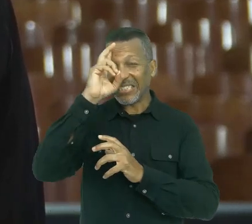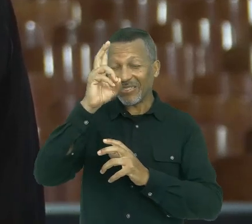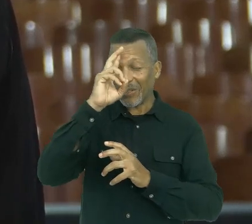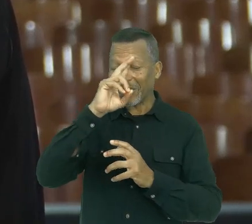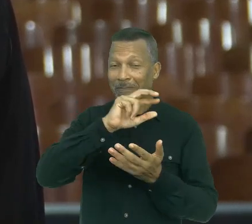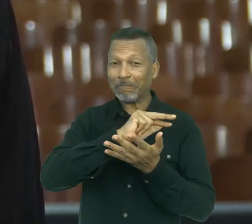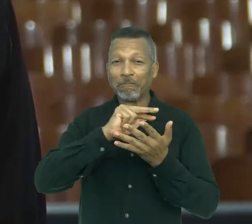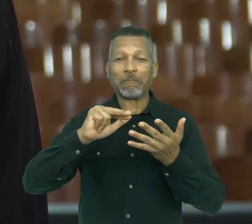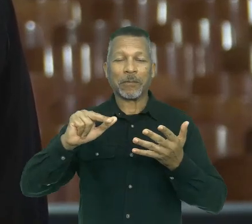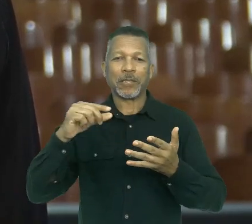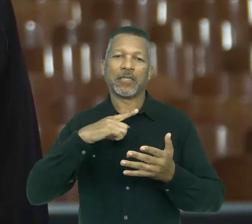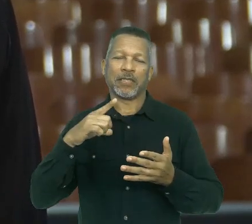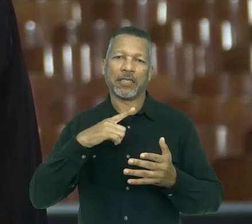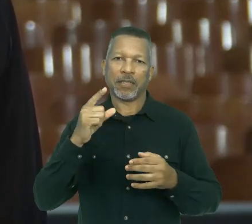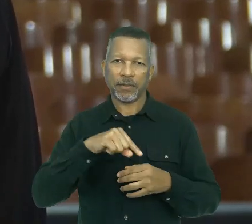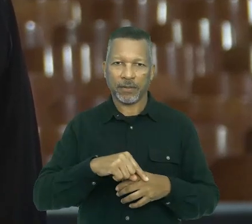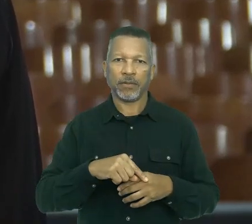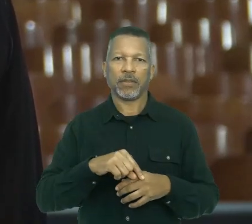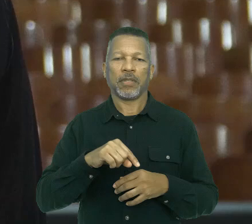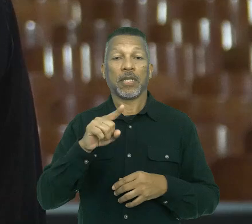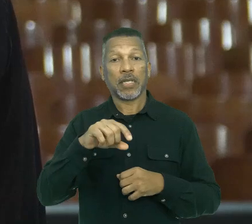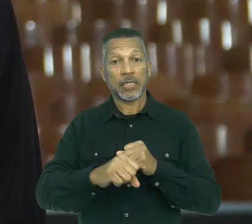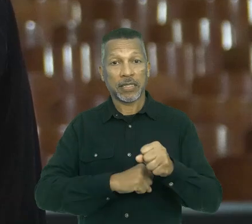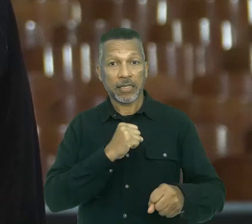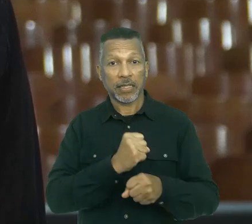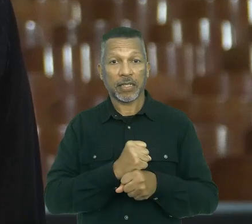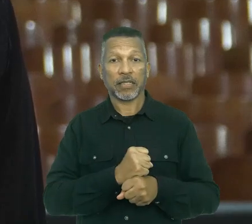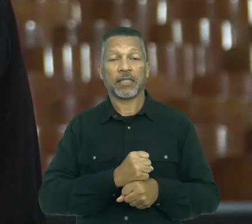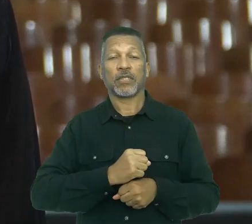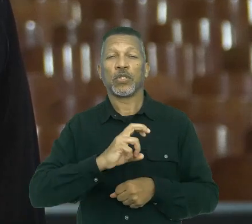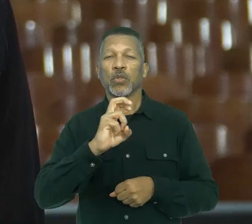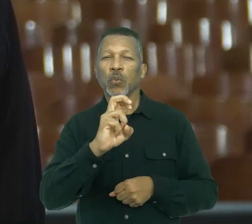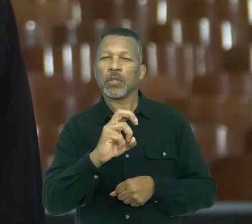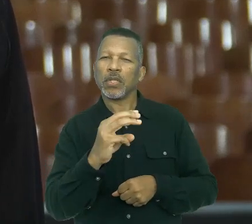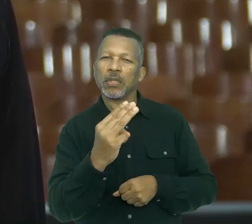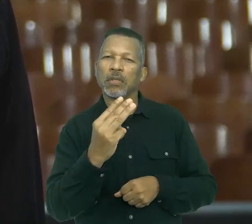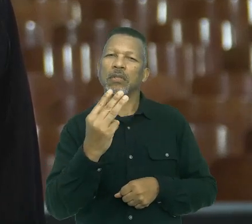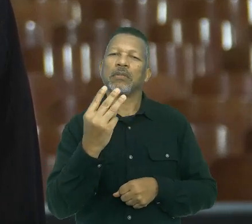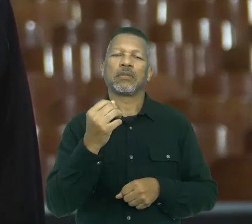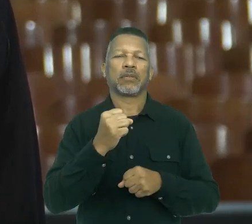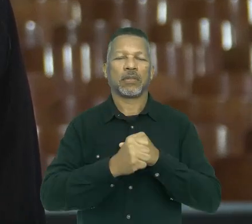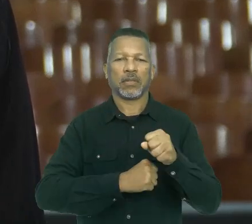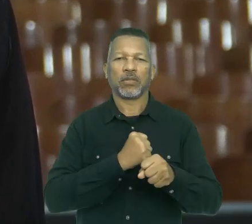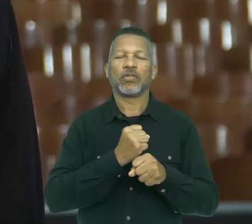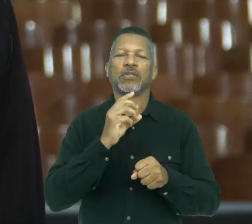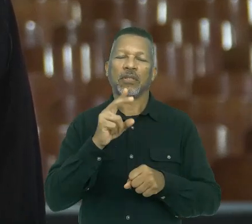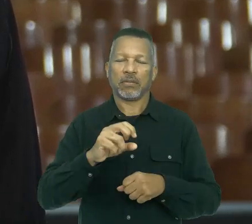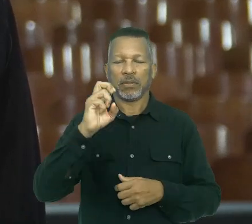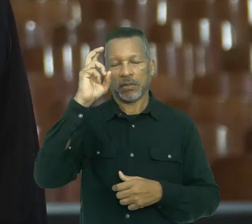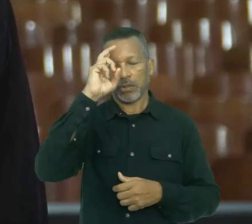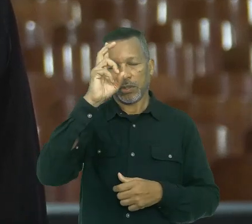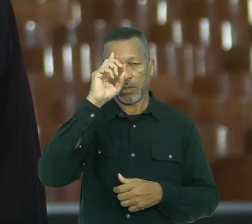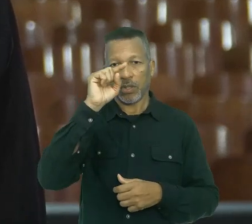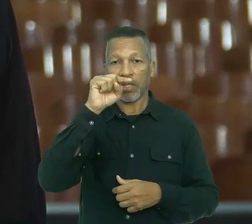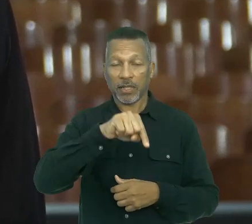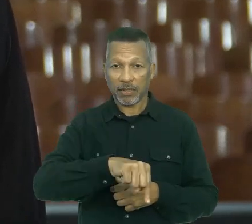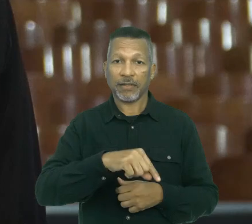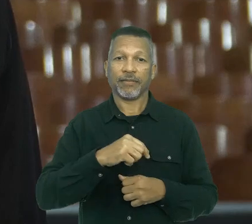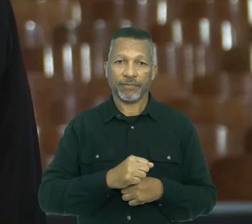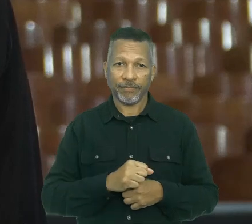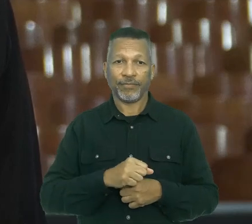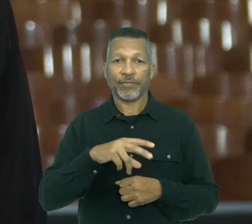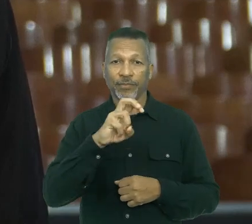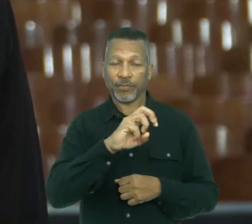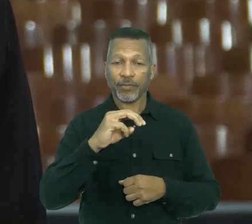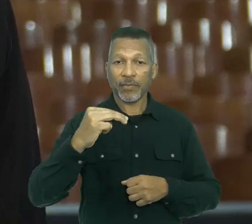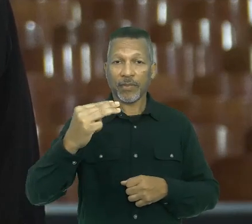aqui, né? Esse ano a gente faz 53 anos de história. A academia faz 53